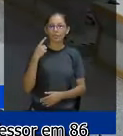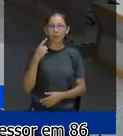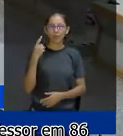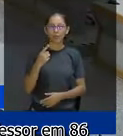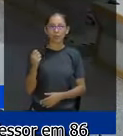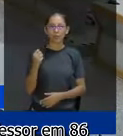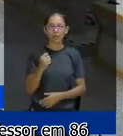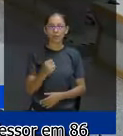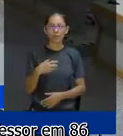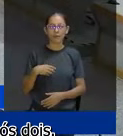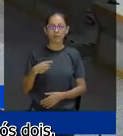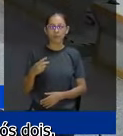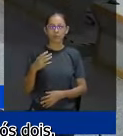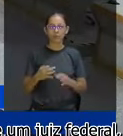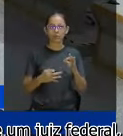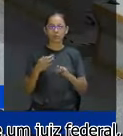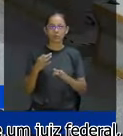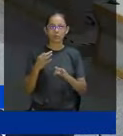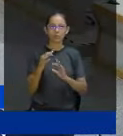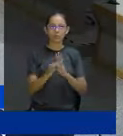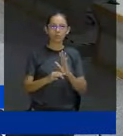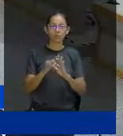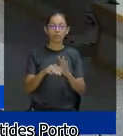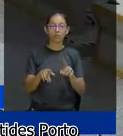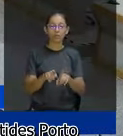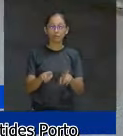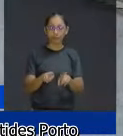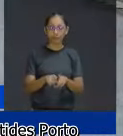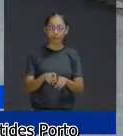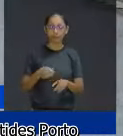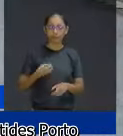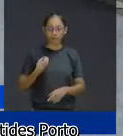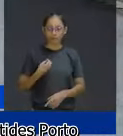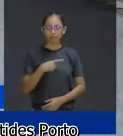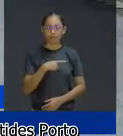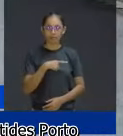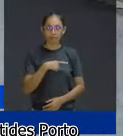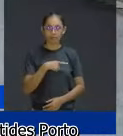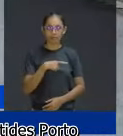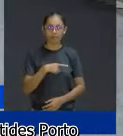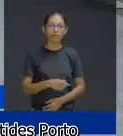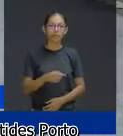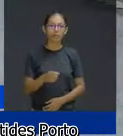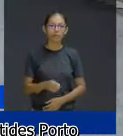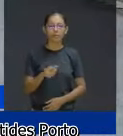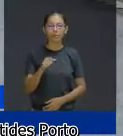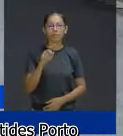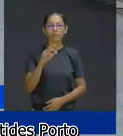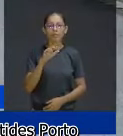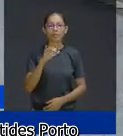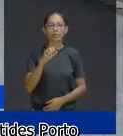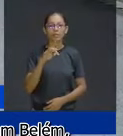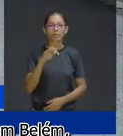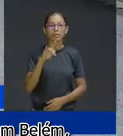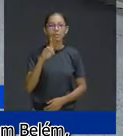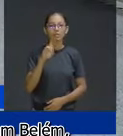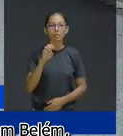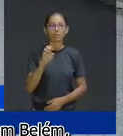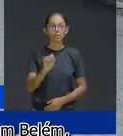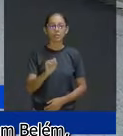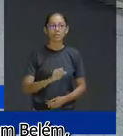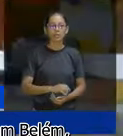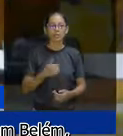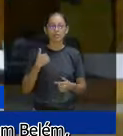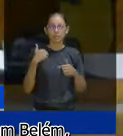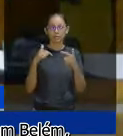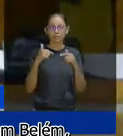juiz federal, ex-juiz federal aposentado, mas ainda vivo, doutor Aristides Porto de Medeiros. Eu trabalhei com ele na Justiça